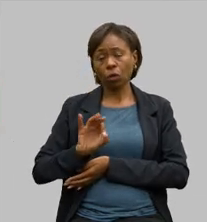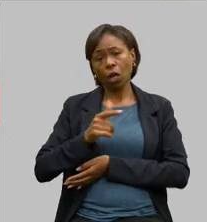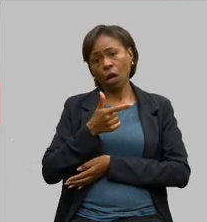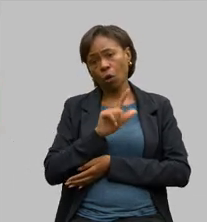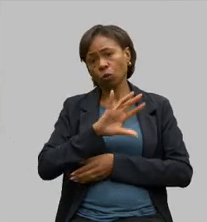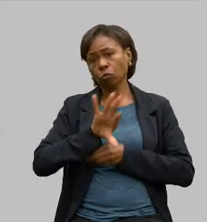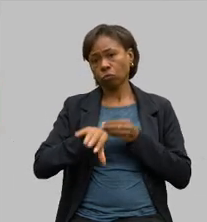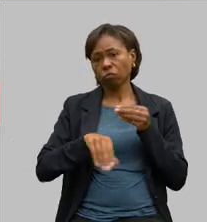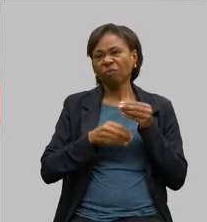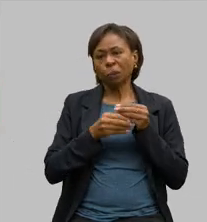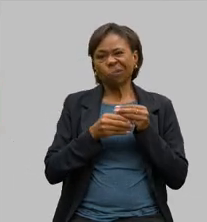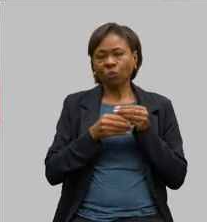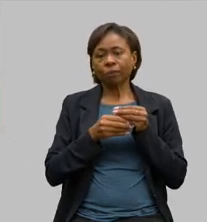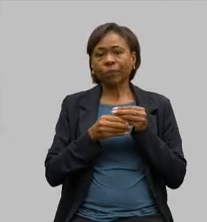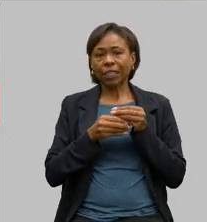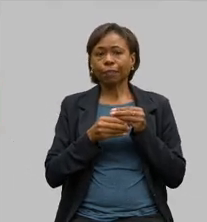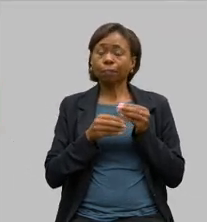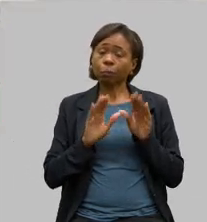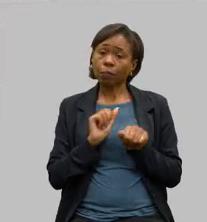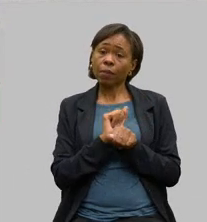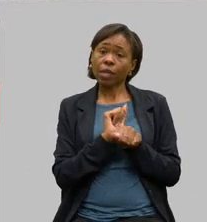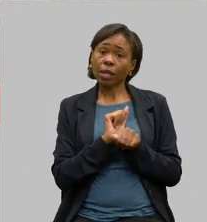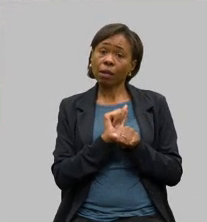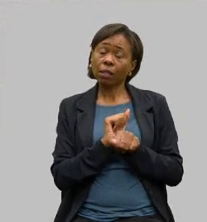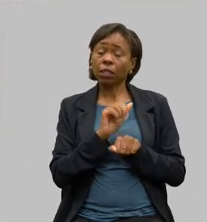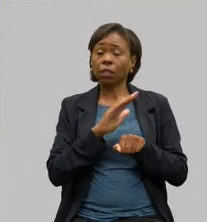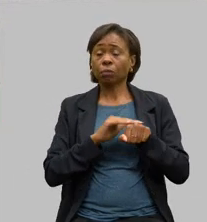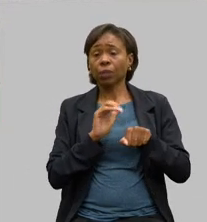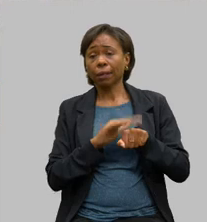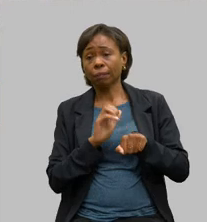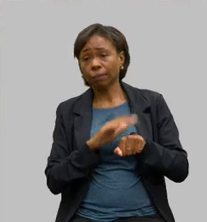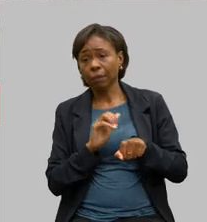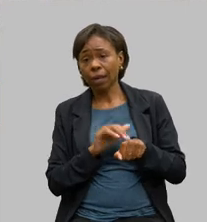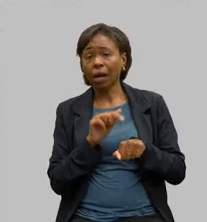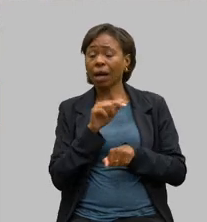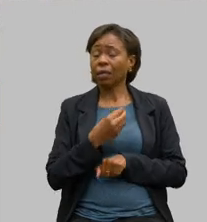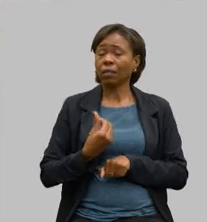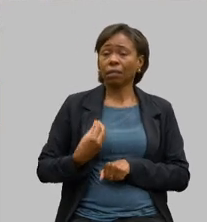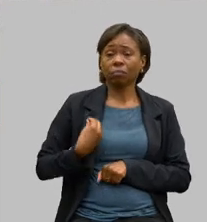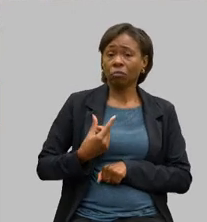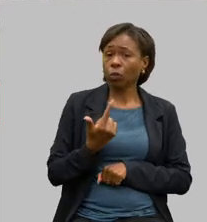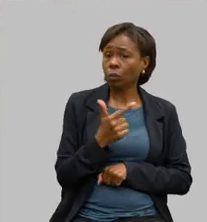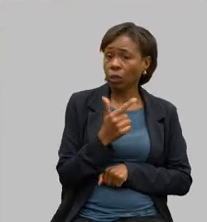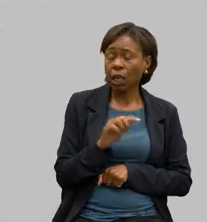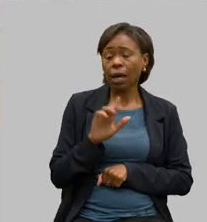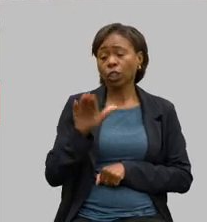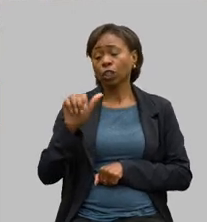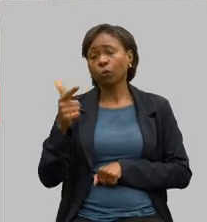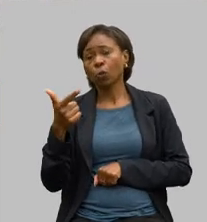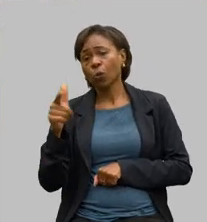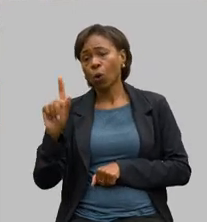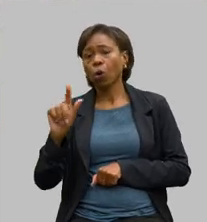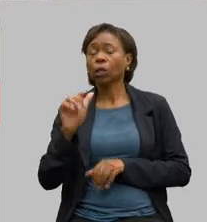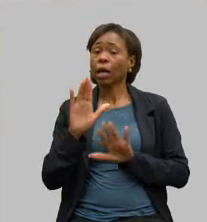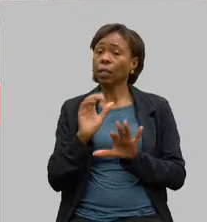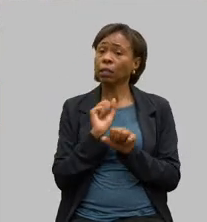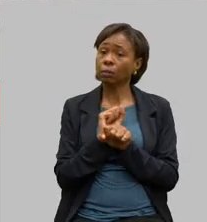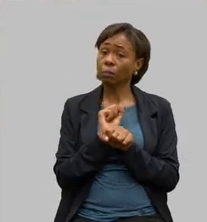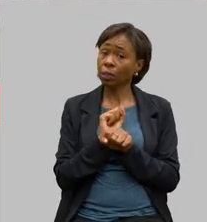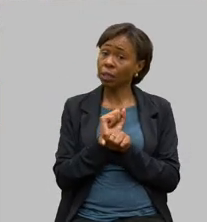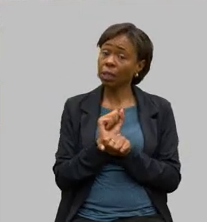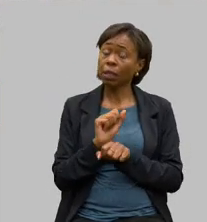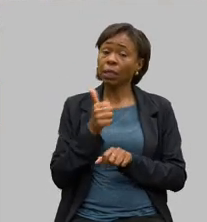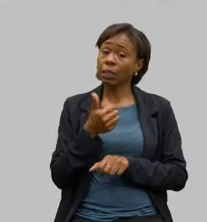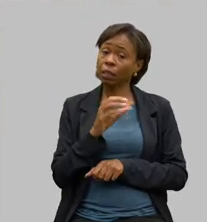esperando que ia ser chamado e às vezes ele não está a gente tem que chamar o outro mas a gente espera chegar no 100% eh rapidamente